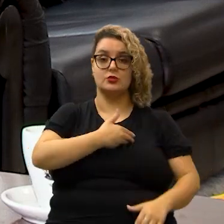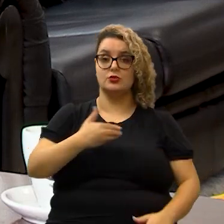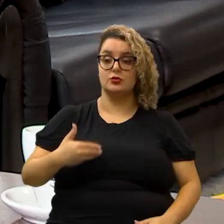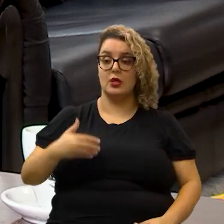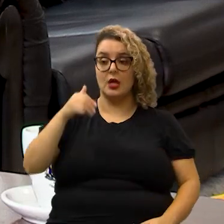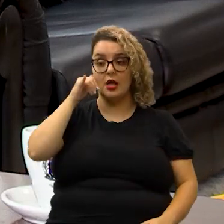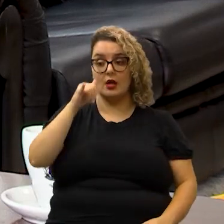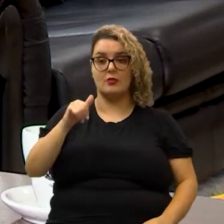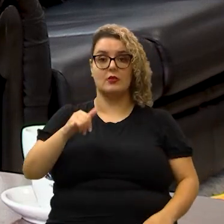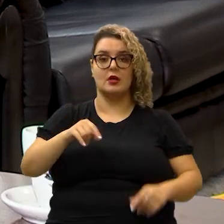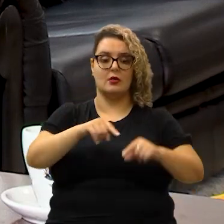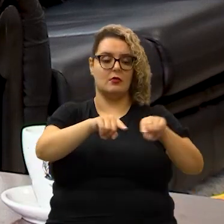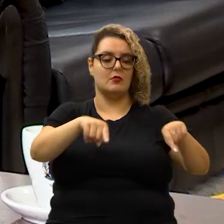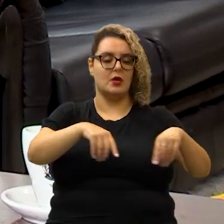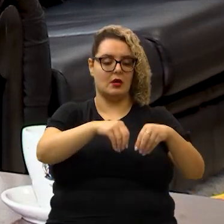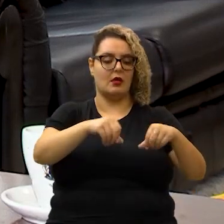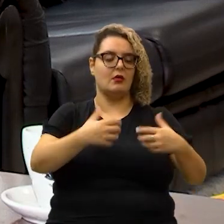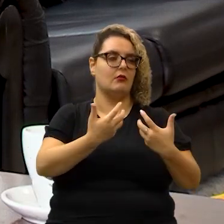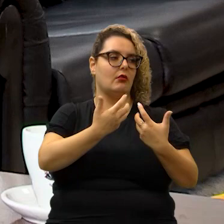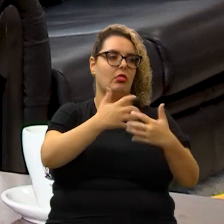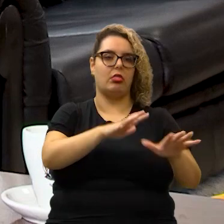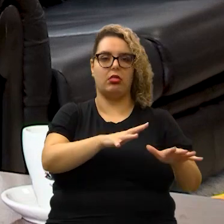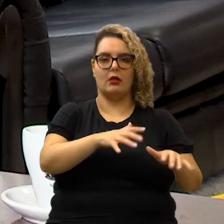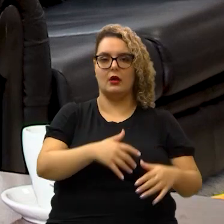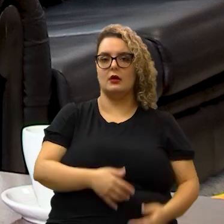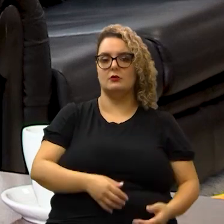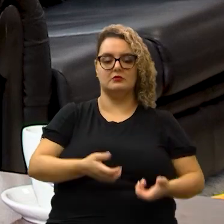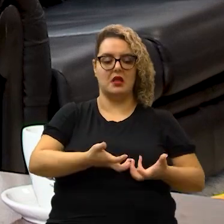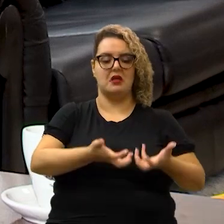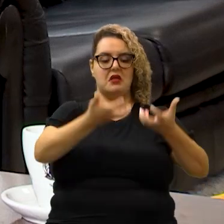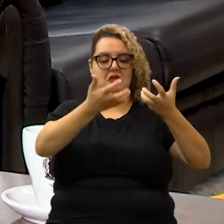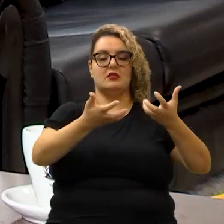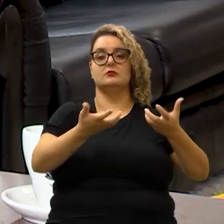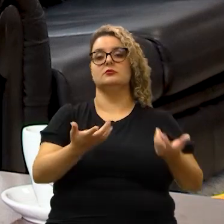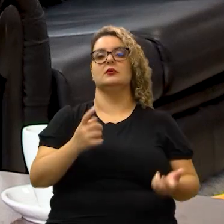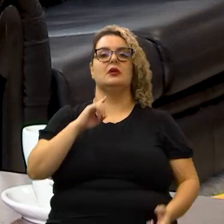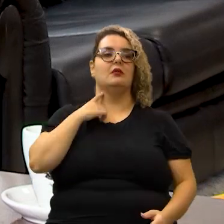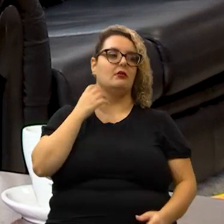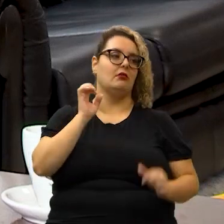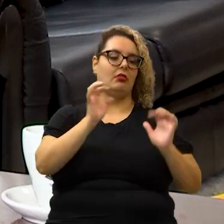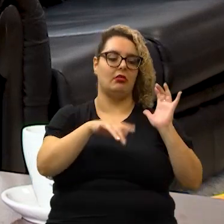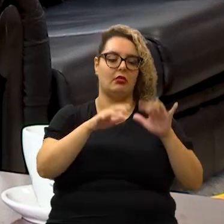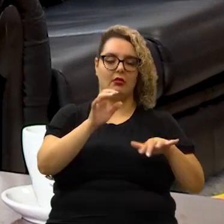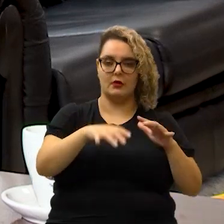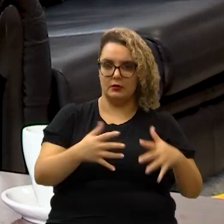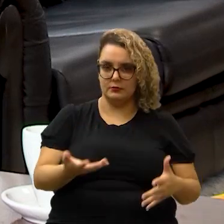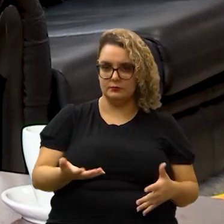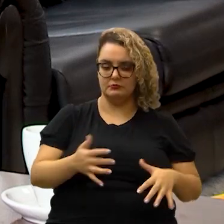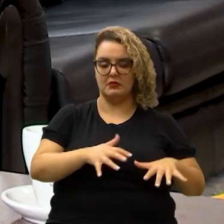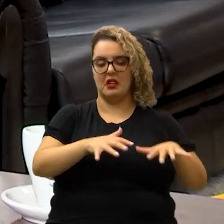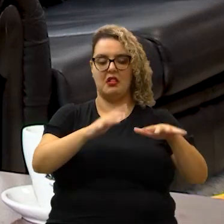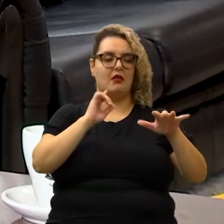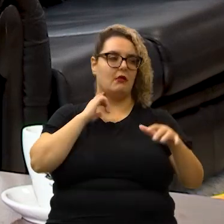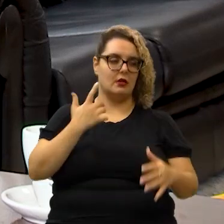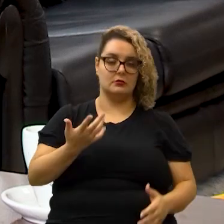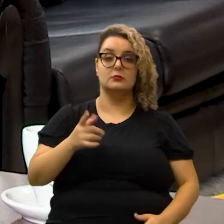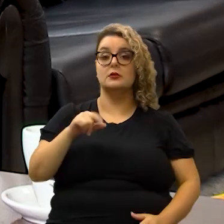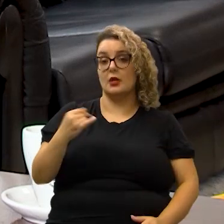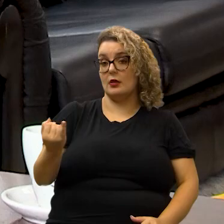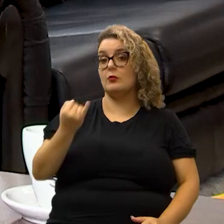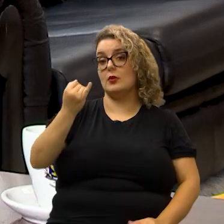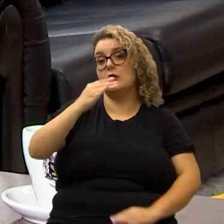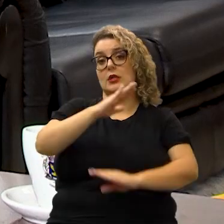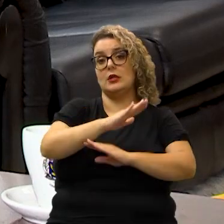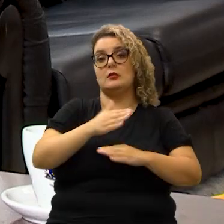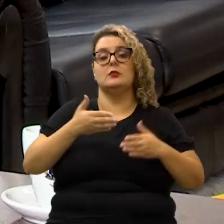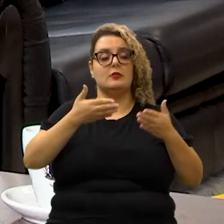fiquem abandonados, cheios de mato, sujeito à deposição de entulho, né? É uma ação importante e a Câmara foi valorizar